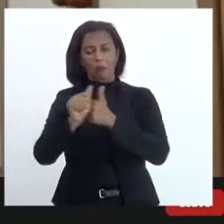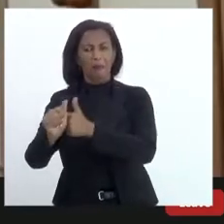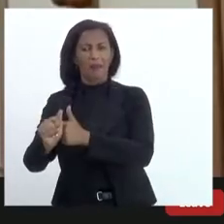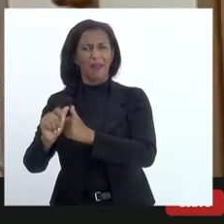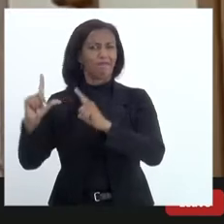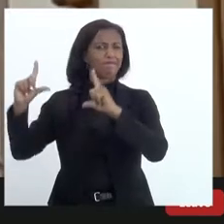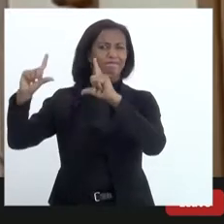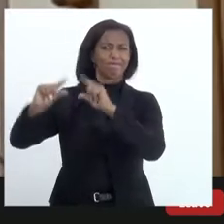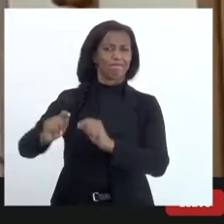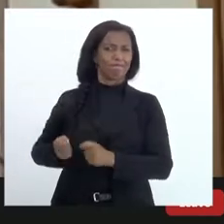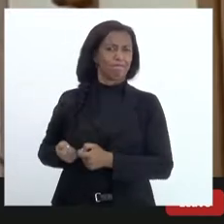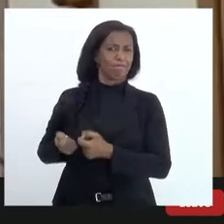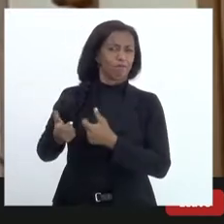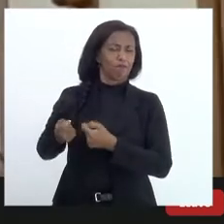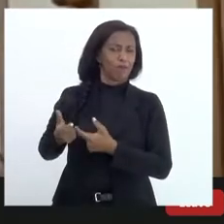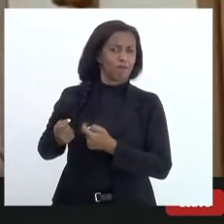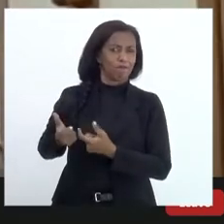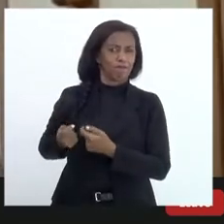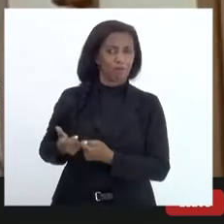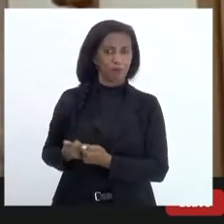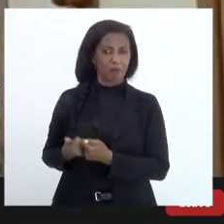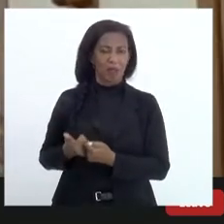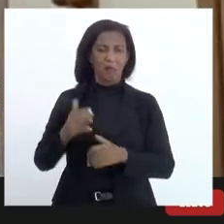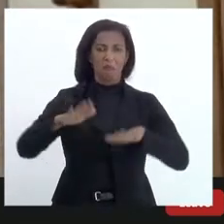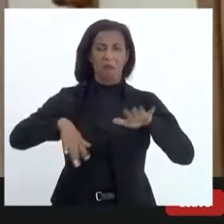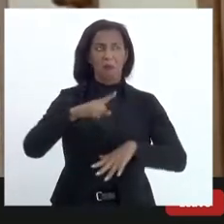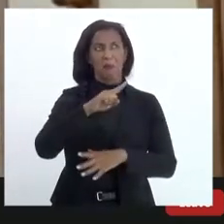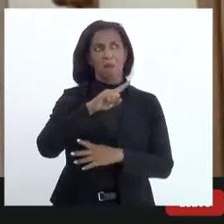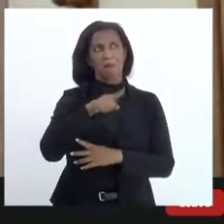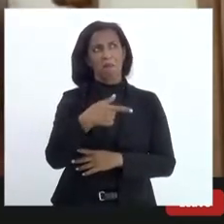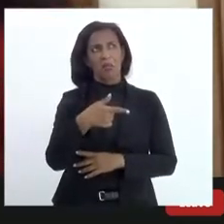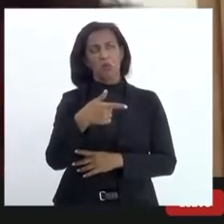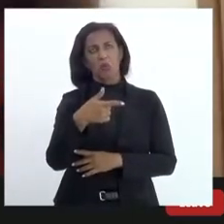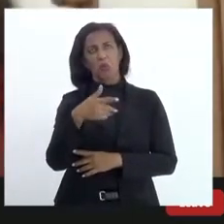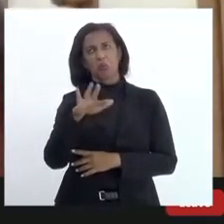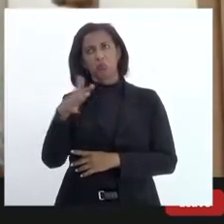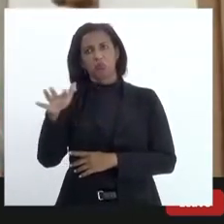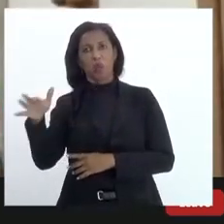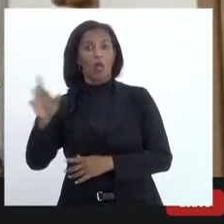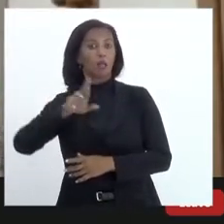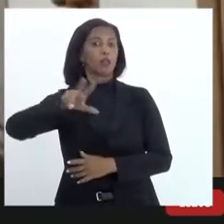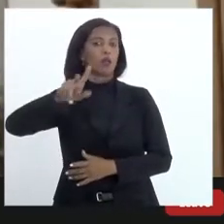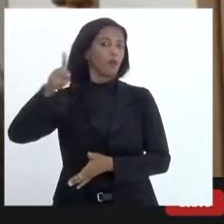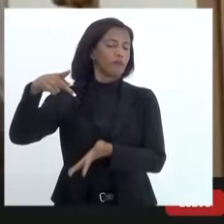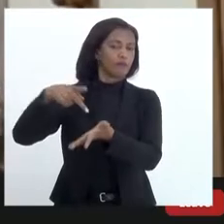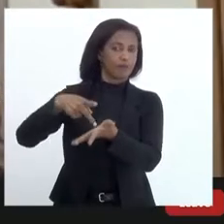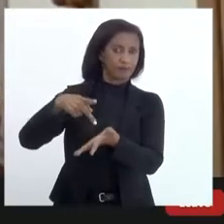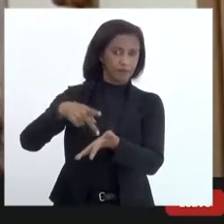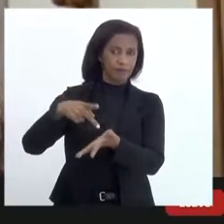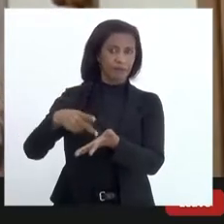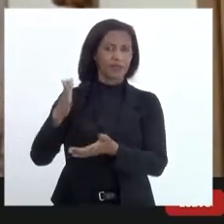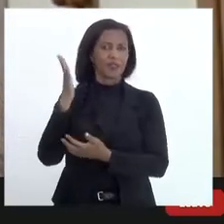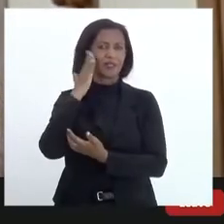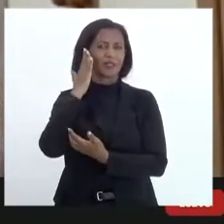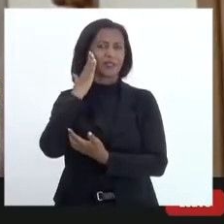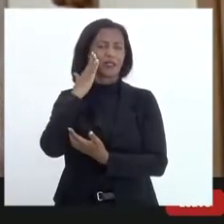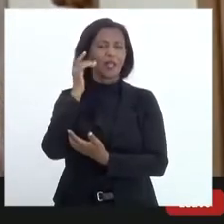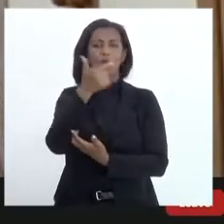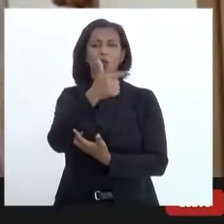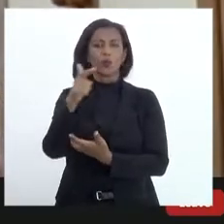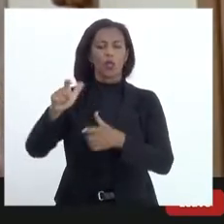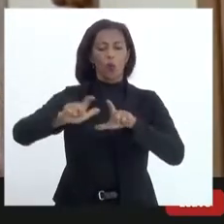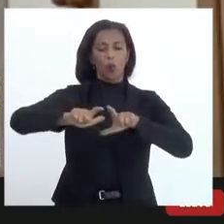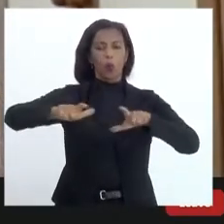já mostram uma subnotificação, 1.000 e poucos casos não confere a realidade, né? Porque a gente sabe que não há uma